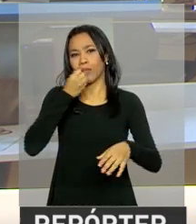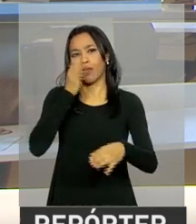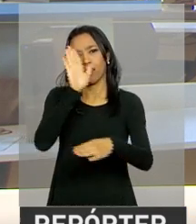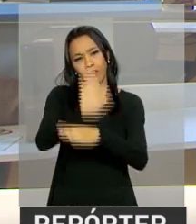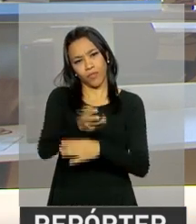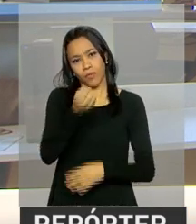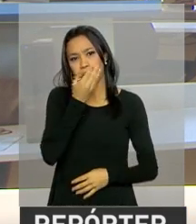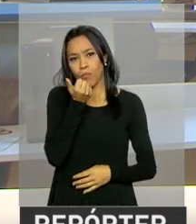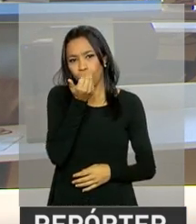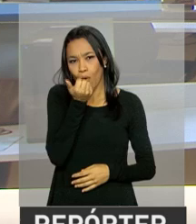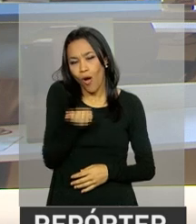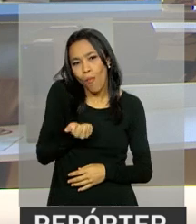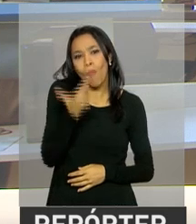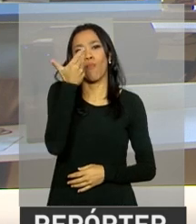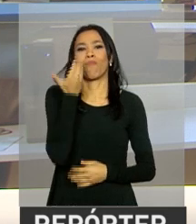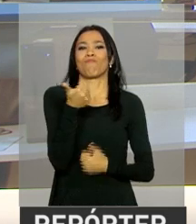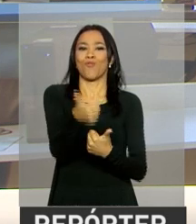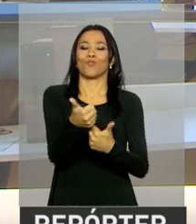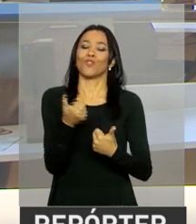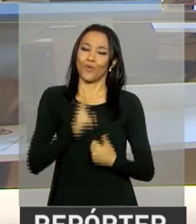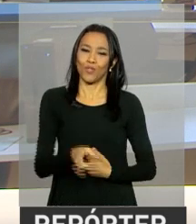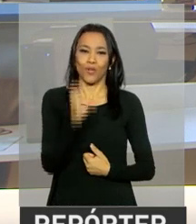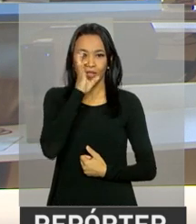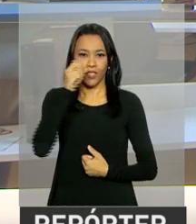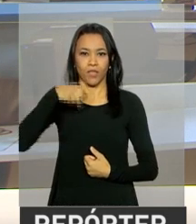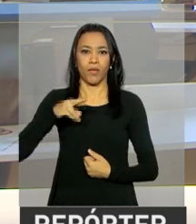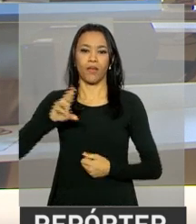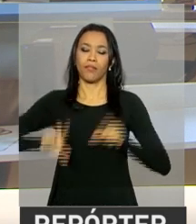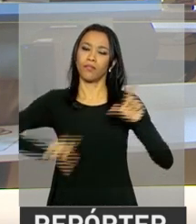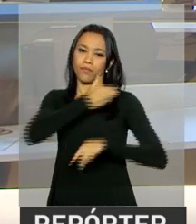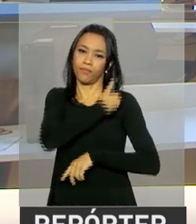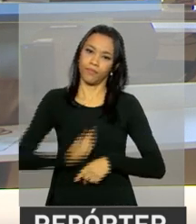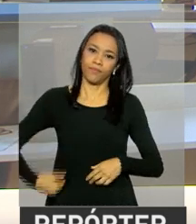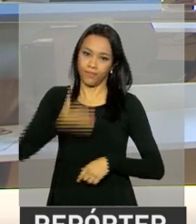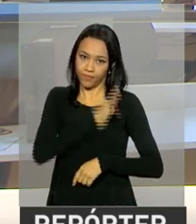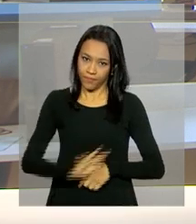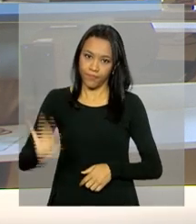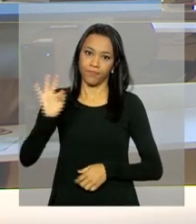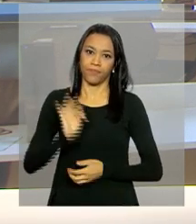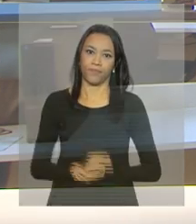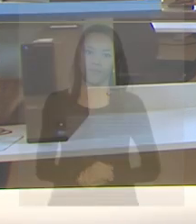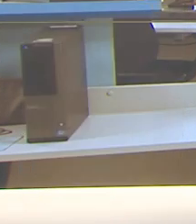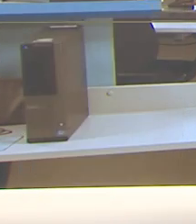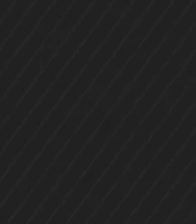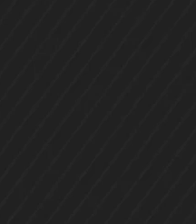boa tarde para você, um bom almoço e continue com a gente aqui na NBR, a TV do Governo Federal.